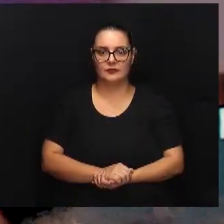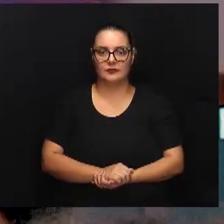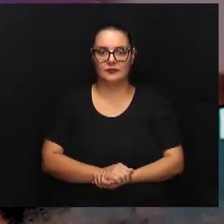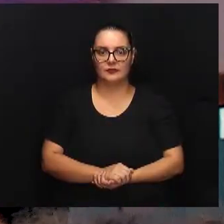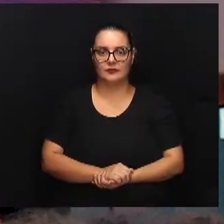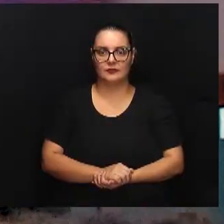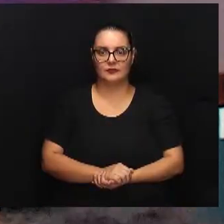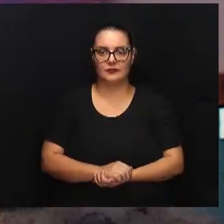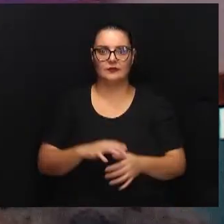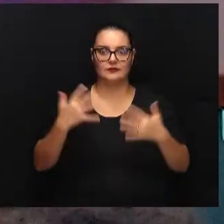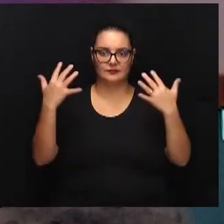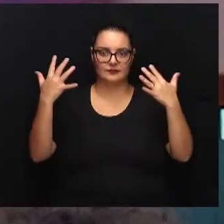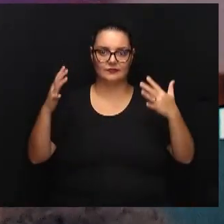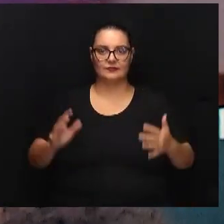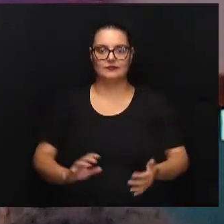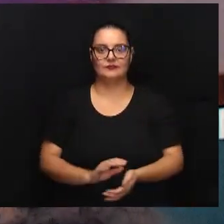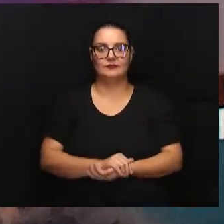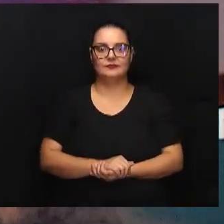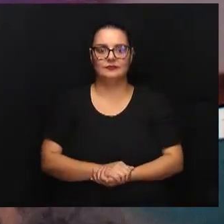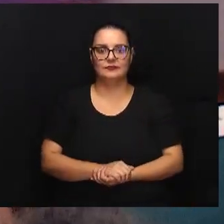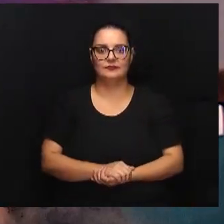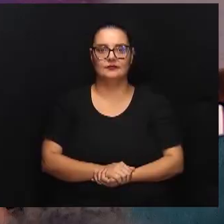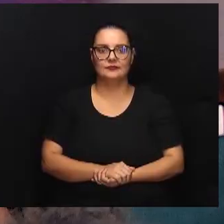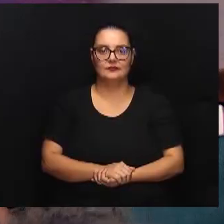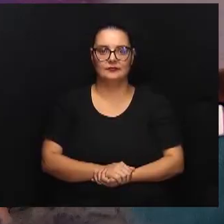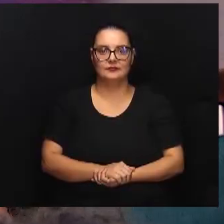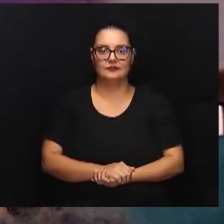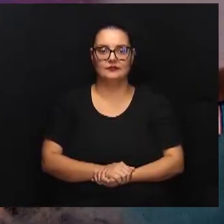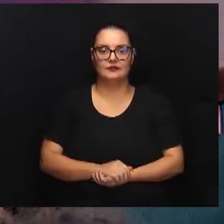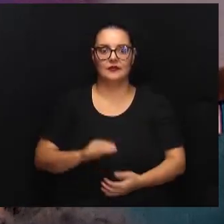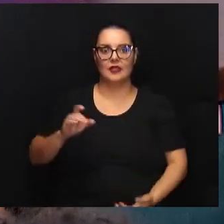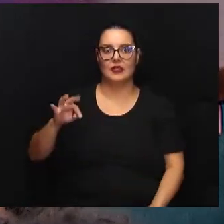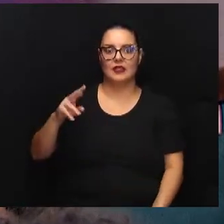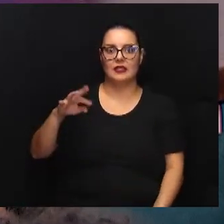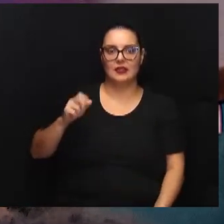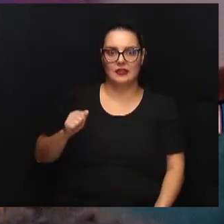Gente, a fala da Catarina e da Giovana são as últimas falas, tá? Já estamos encerrando.